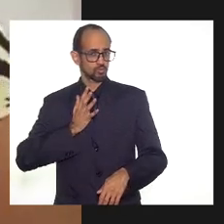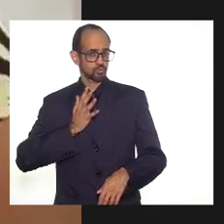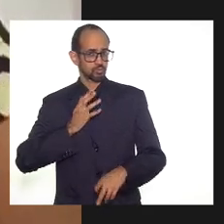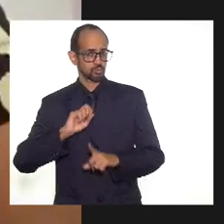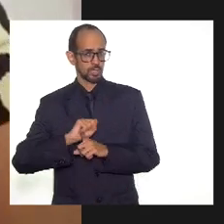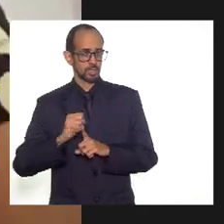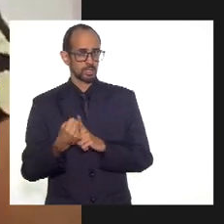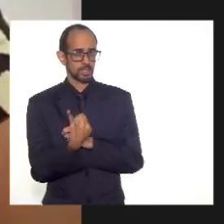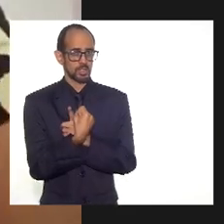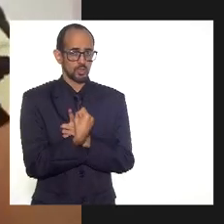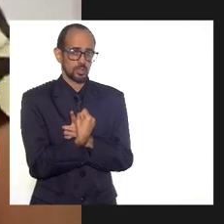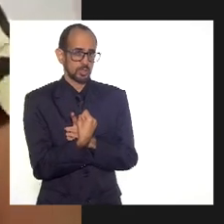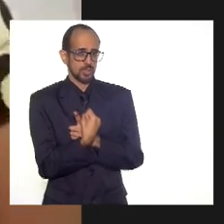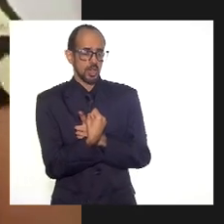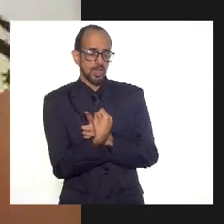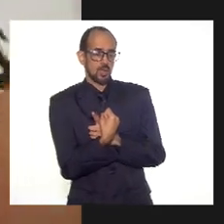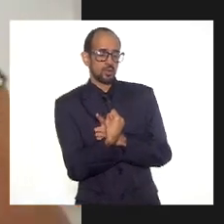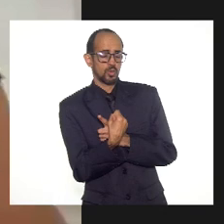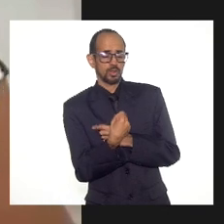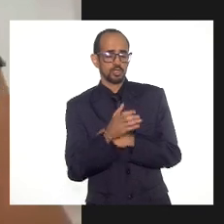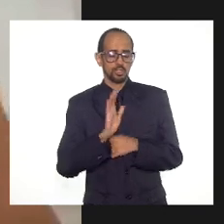que já tem uma situação